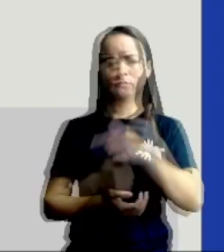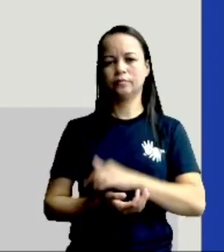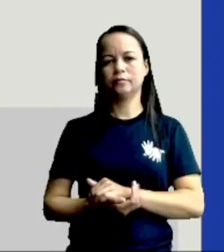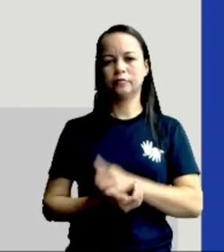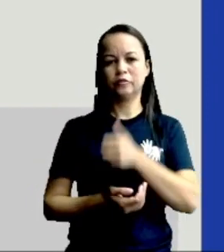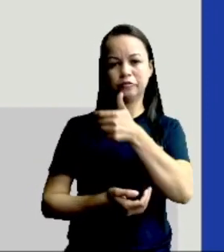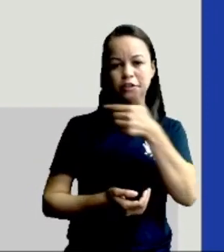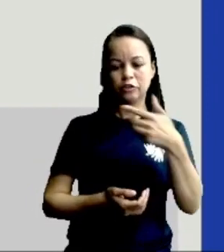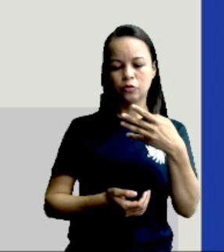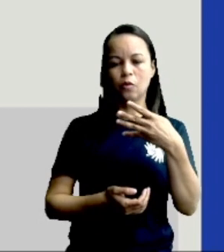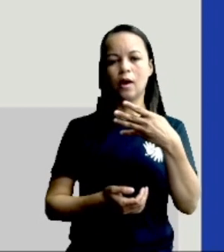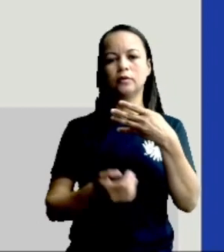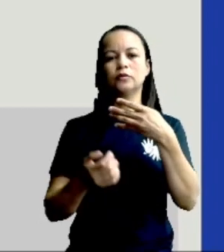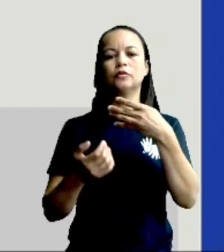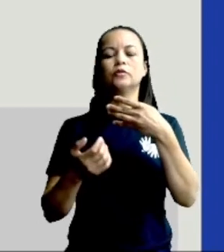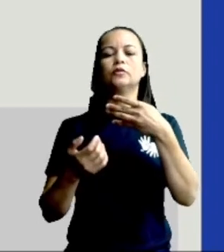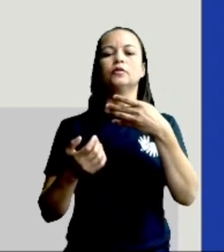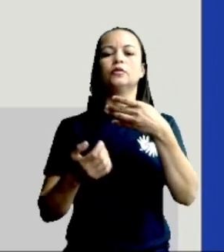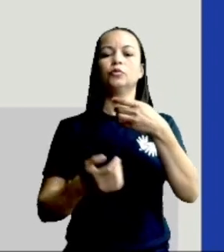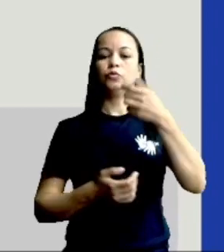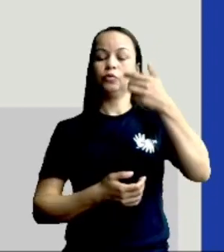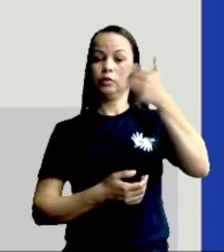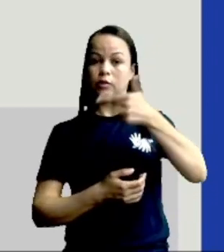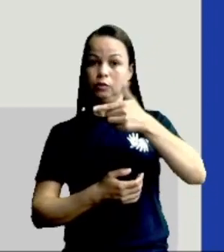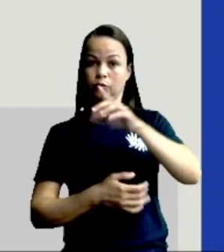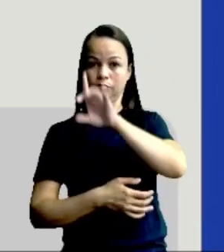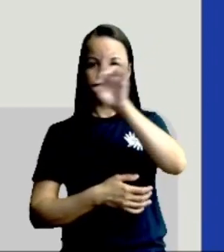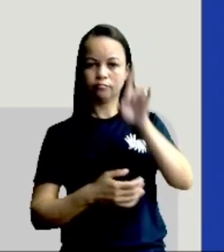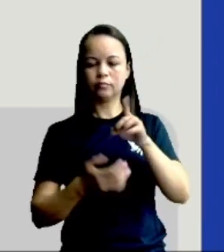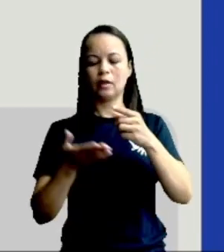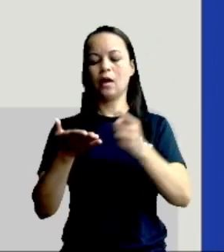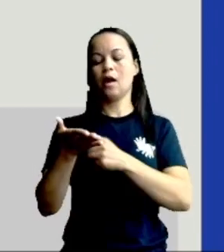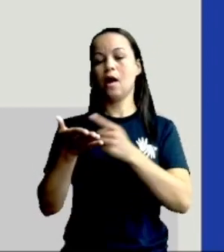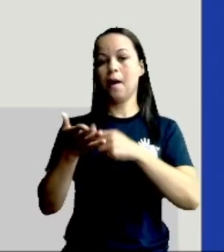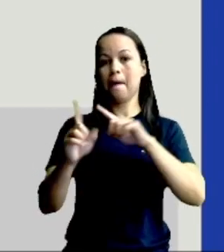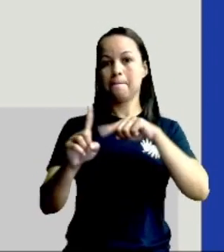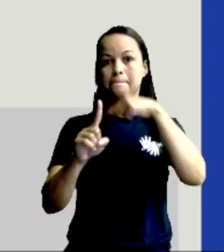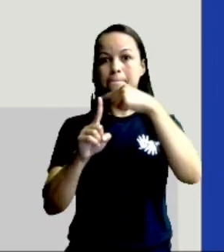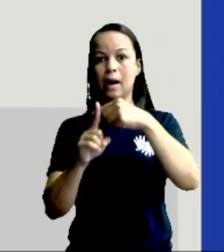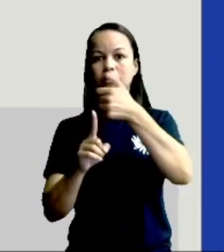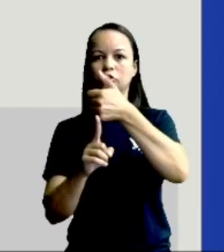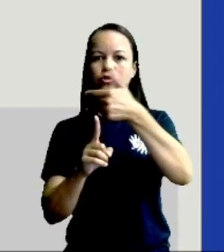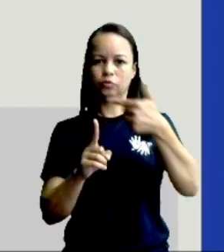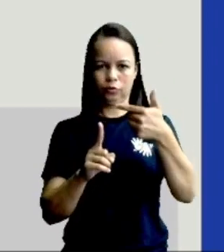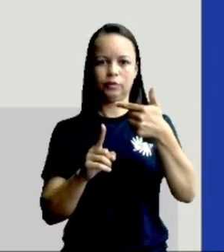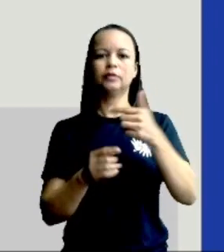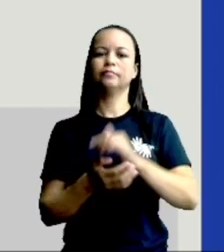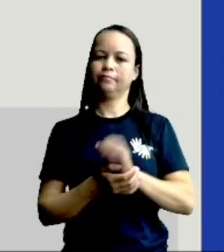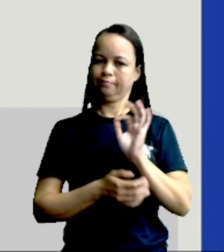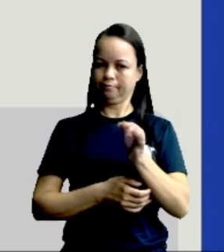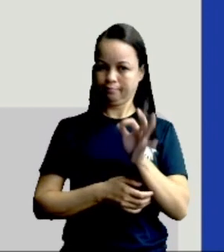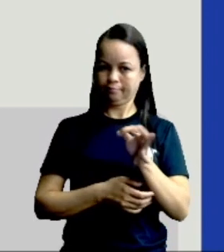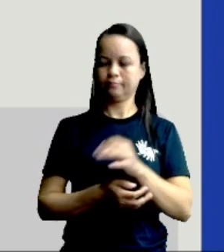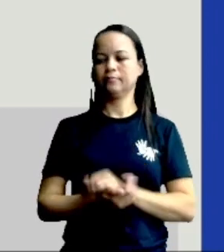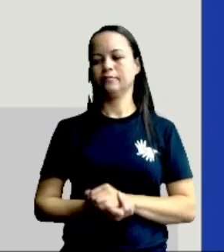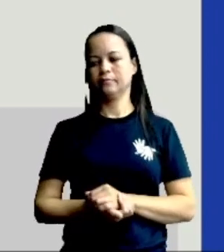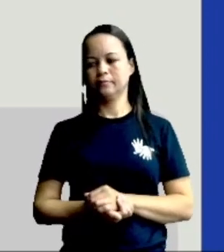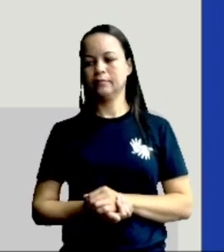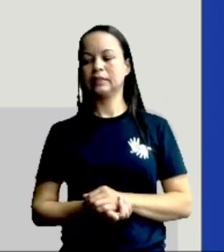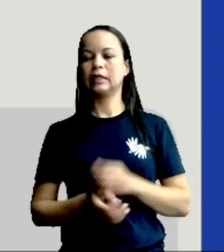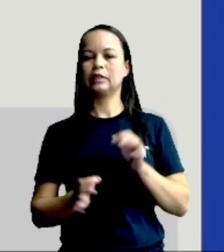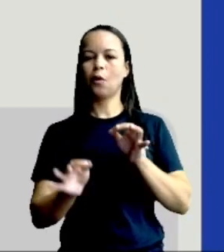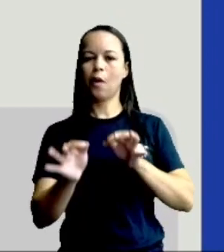dia. 24 no segundo dia, porque ela já tinha lido as 12 e leu mais 12, tá certo? Então,